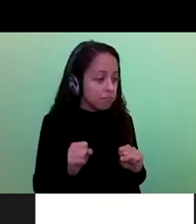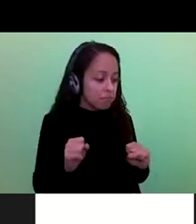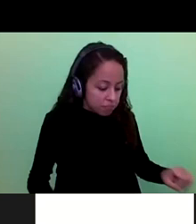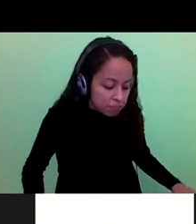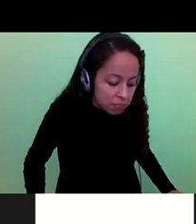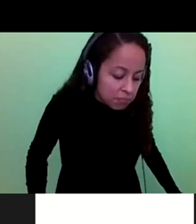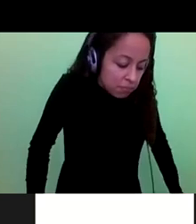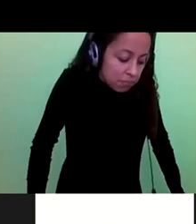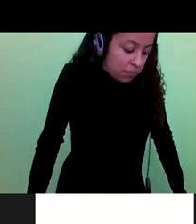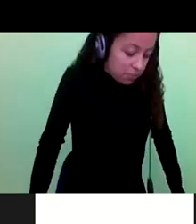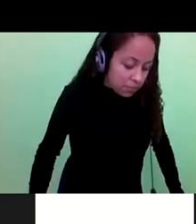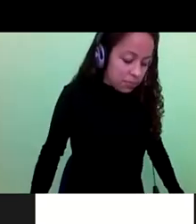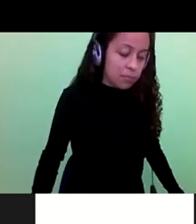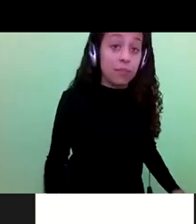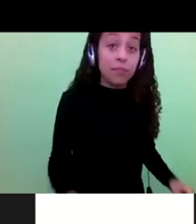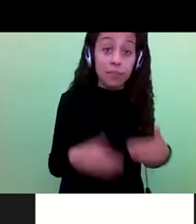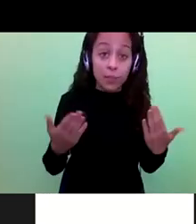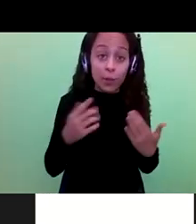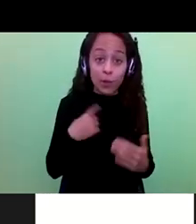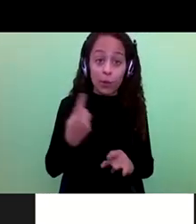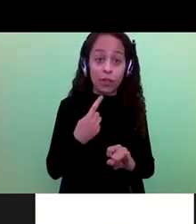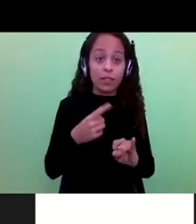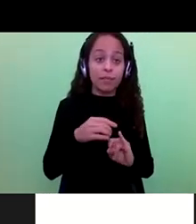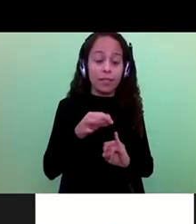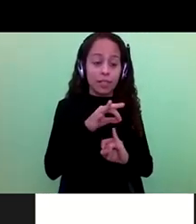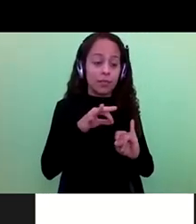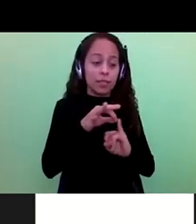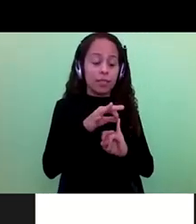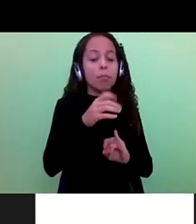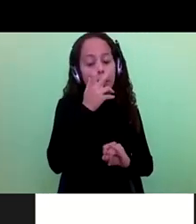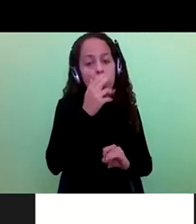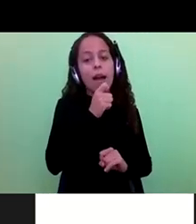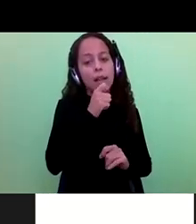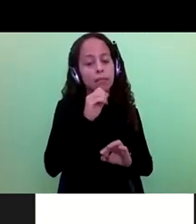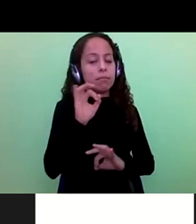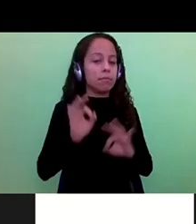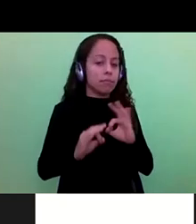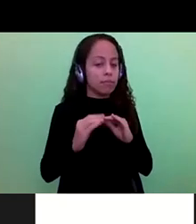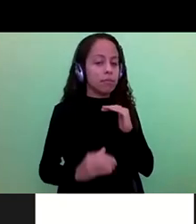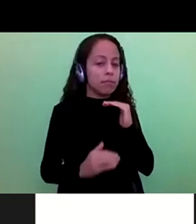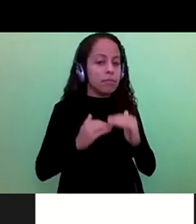estamos, eu acho que, nesse sentido, construindo, consolidando